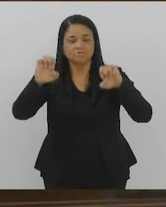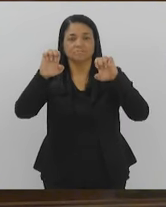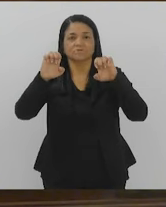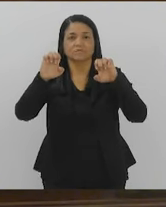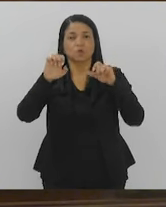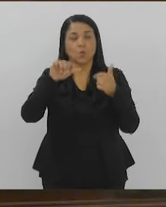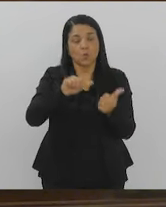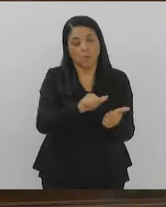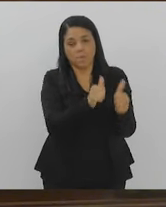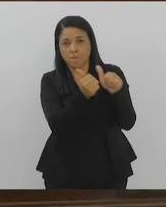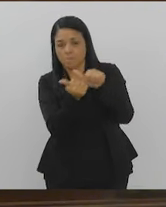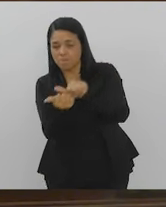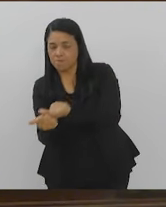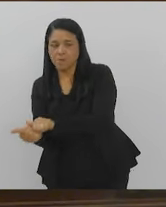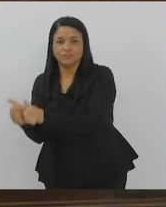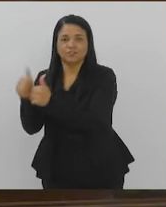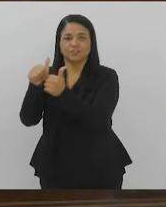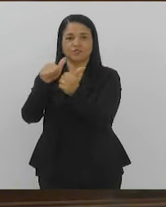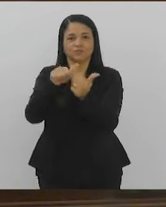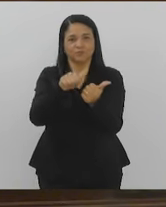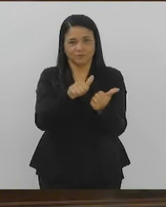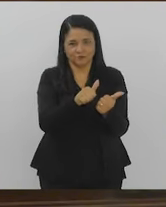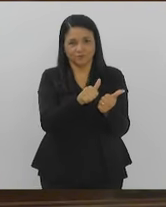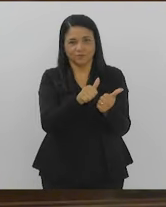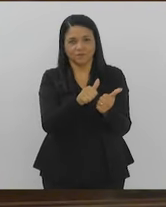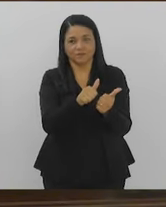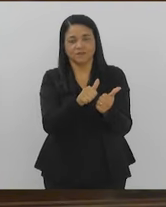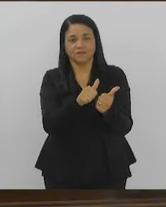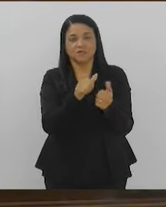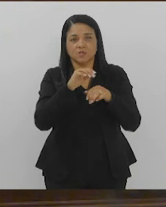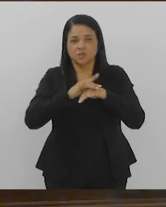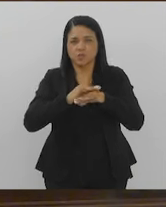batismo com fogo e as curas divinas.